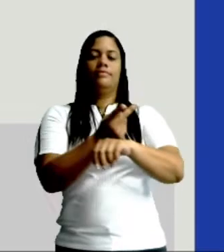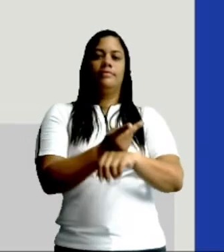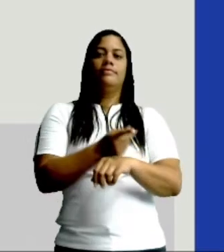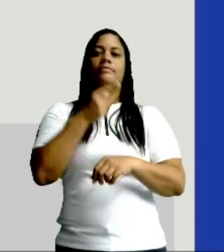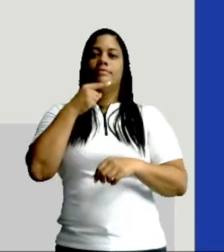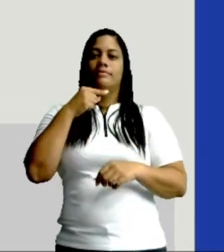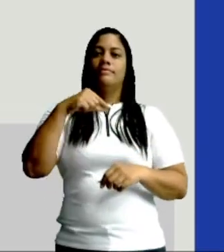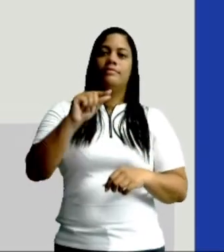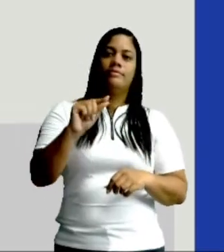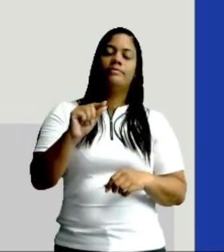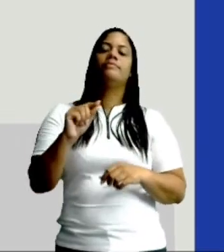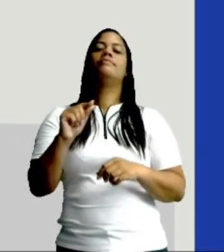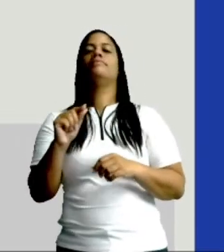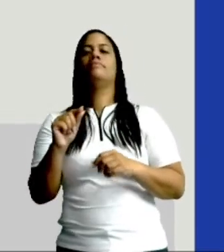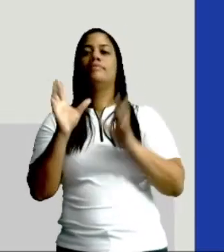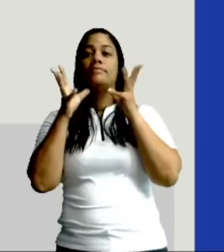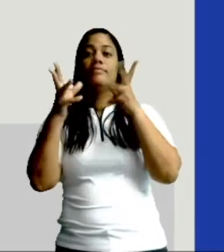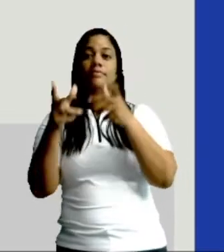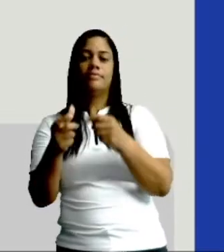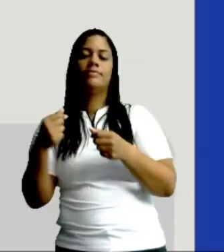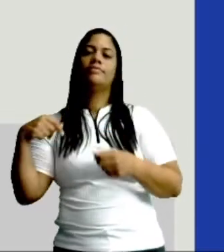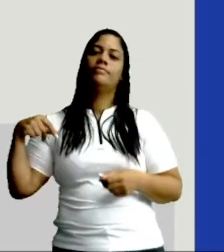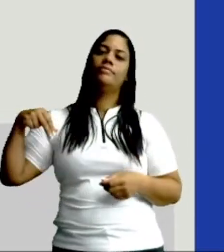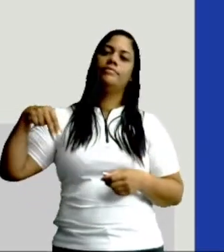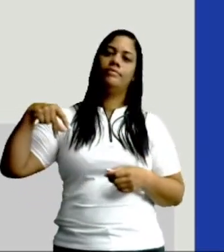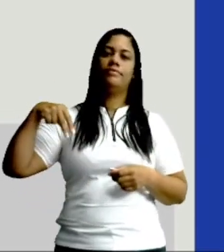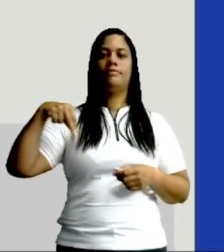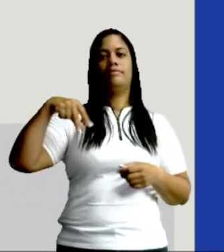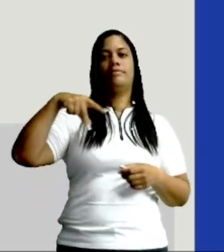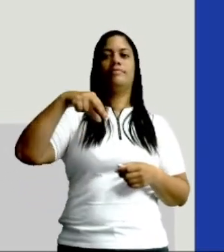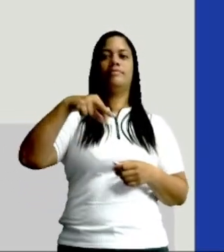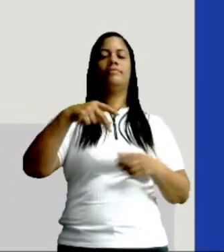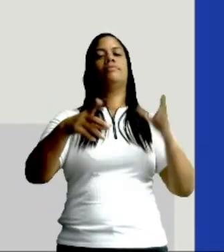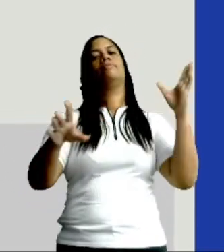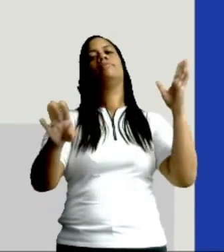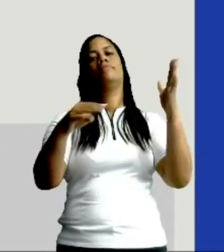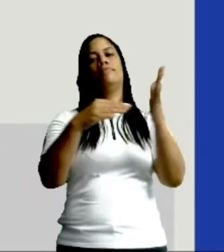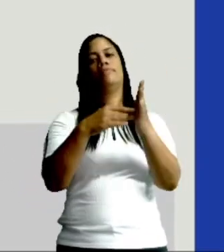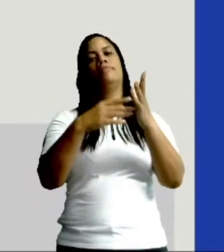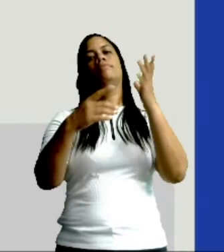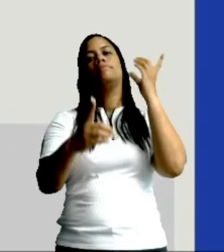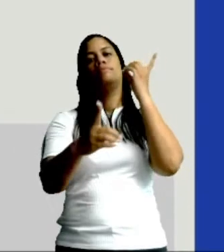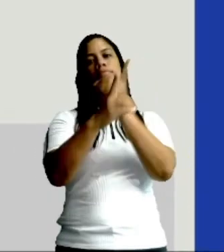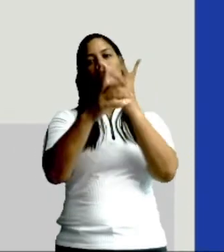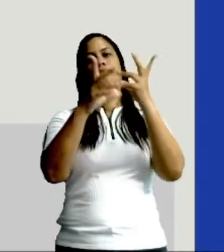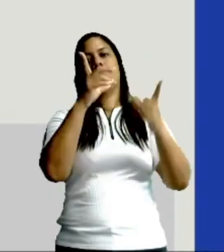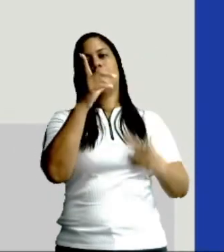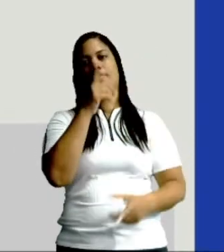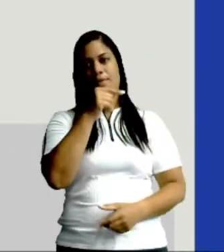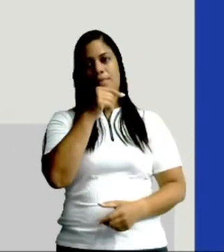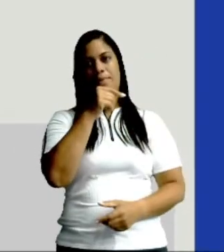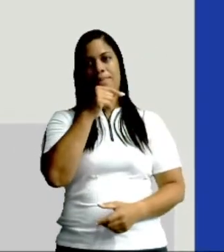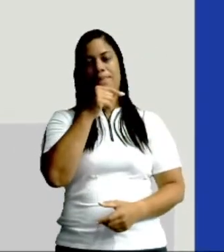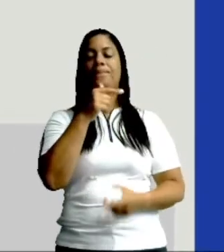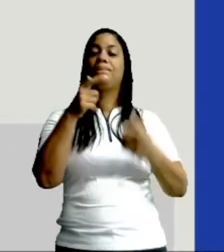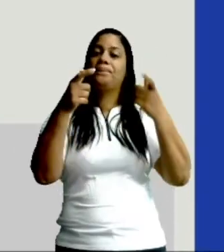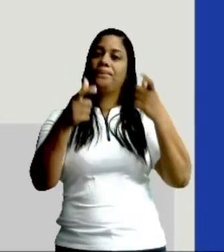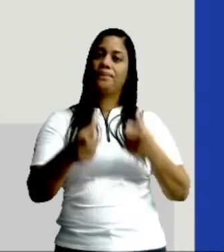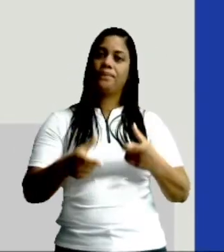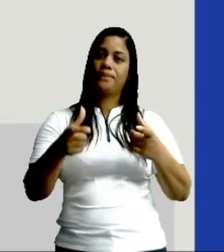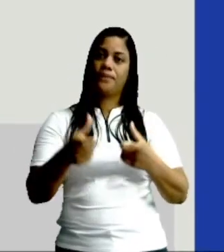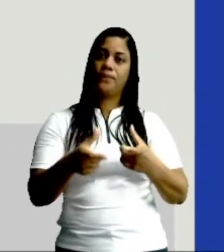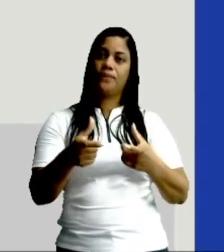cabrinhas deles, né, a pecuária deles, e vão de lugar em lugar até achar uma fonte de água. Nessas